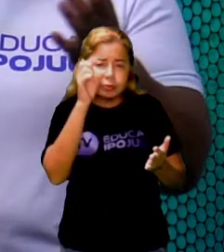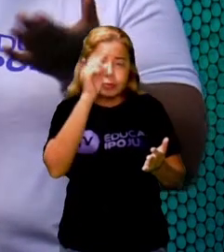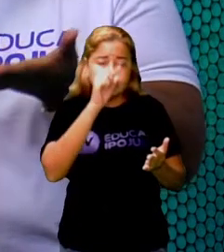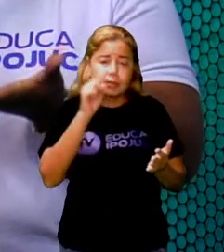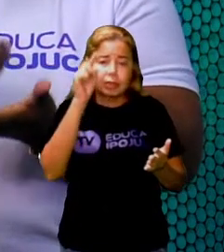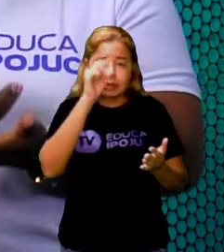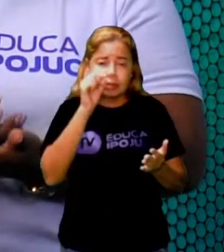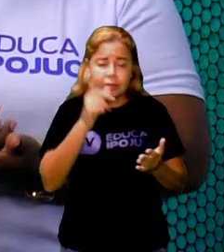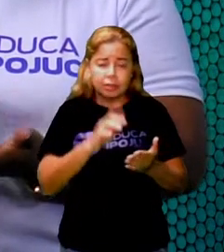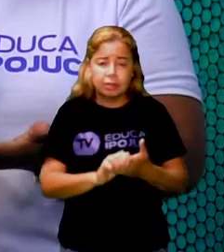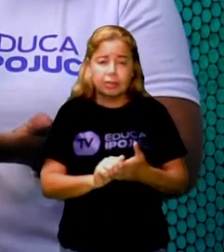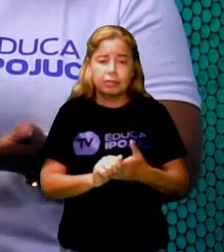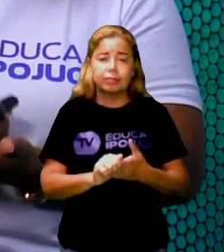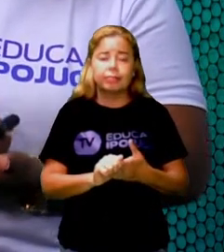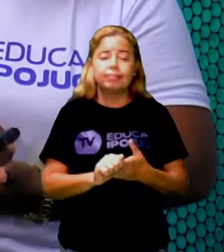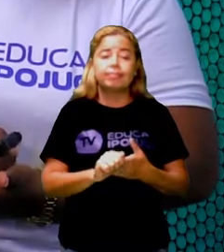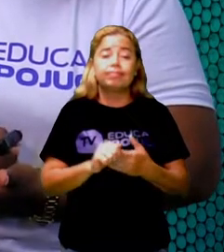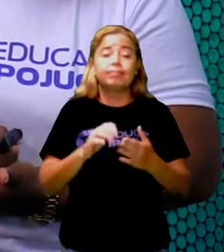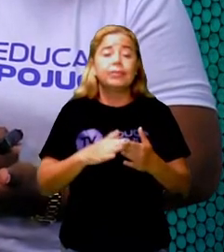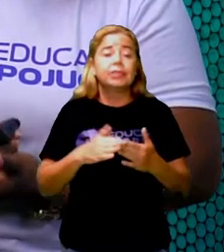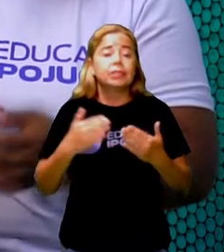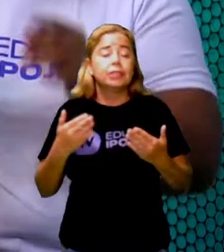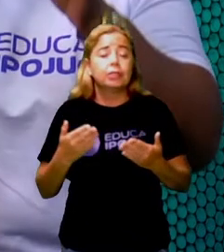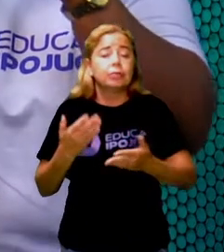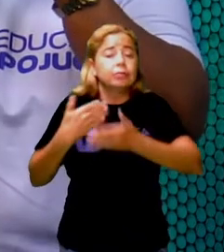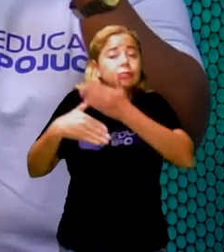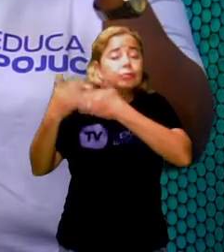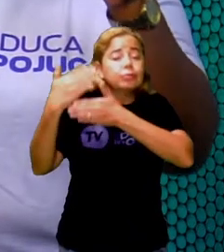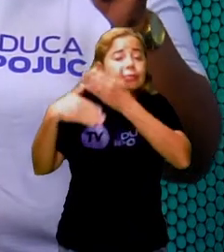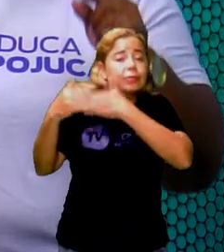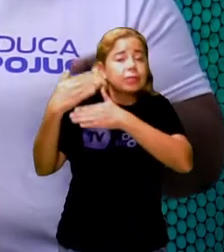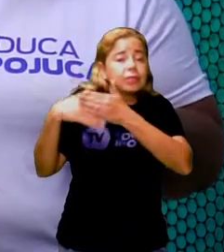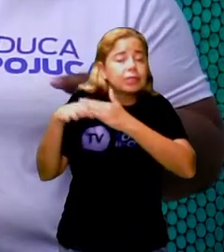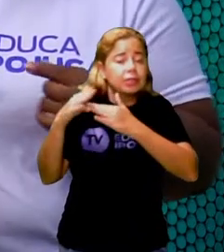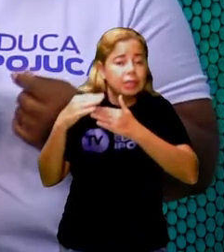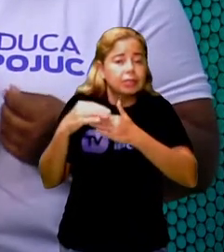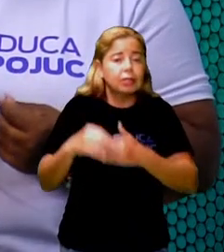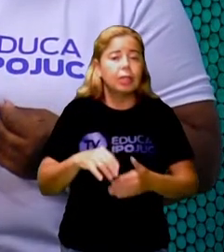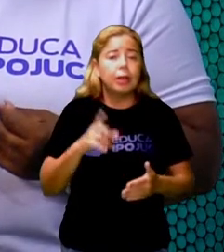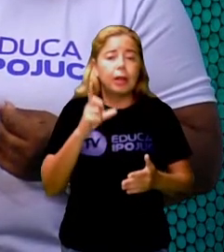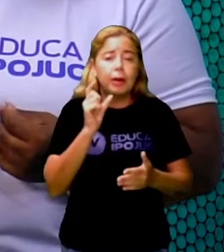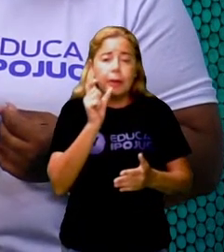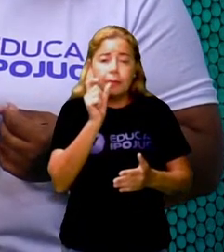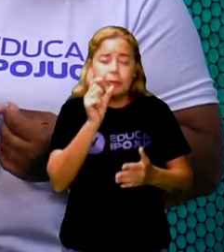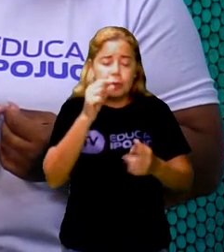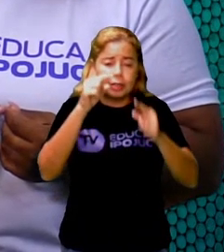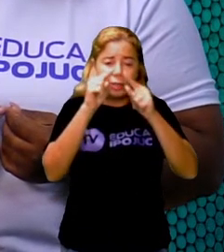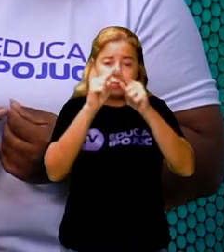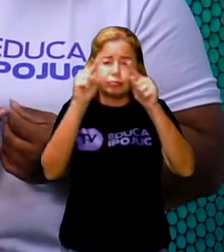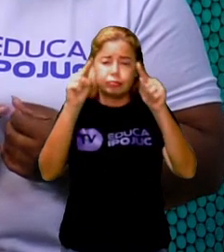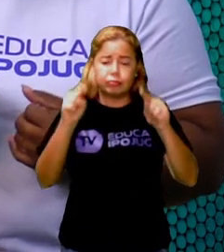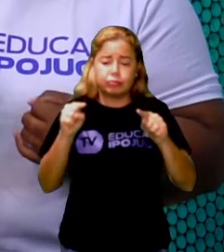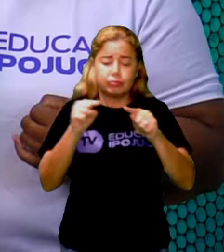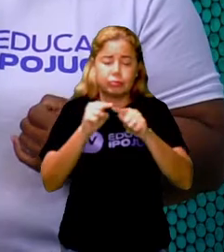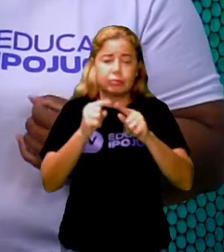As moedas eram cunhadas, eram imprensadas e tinham um formato quadrado,